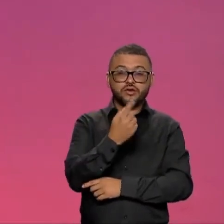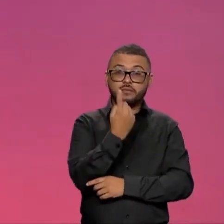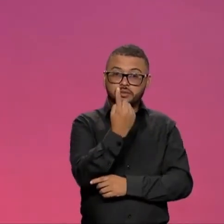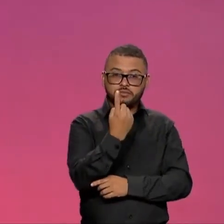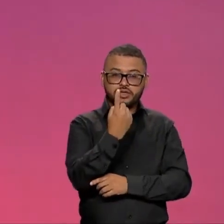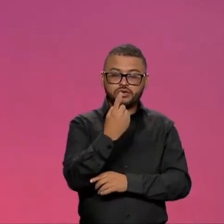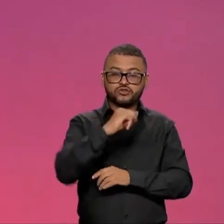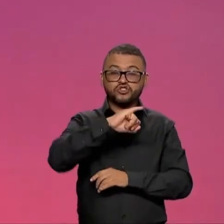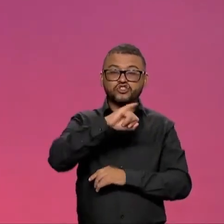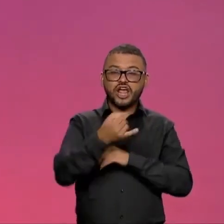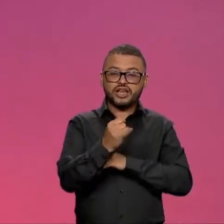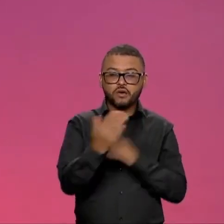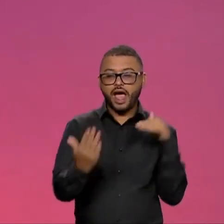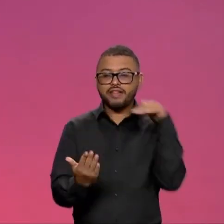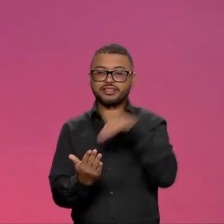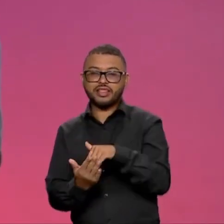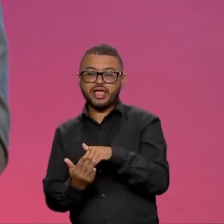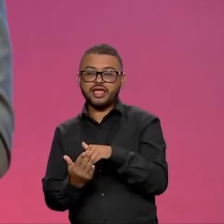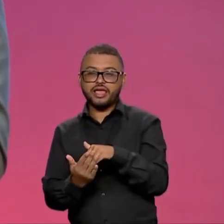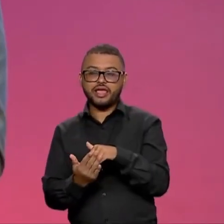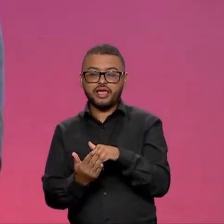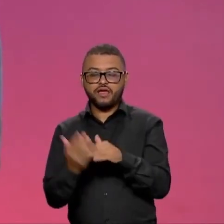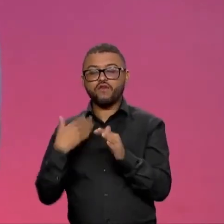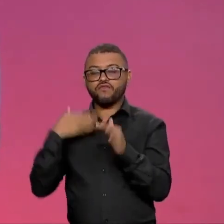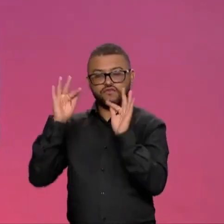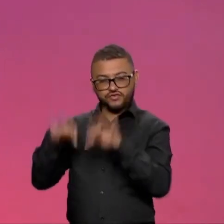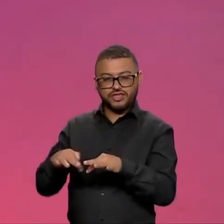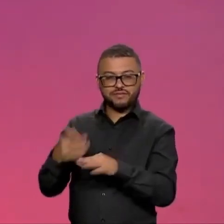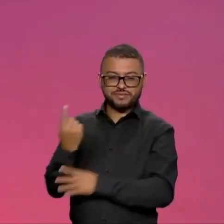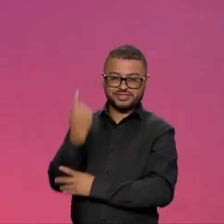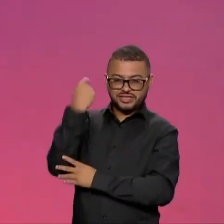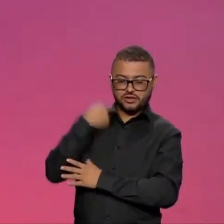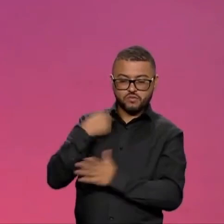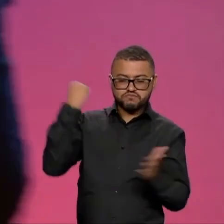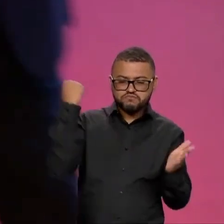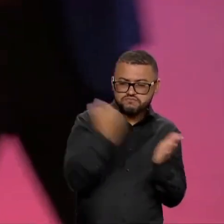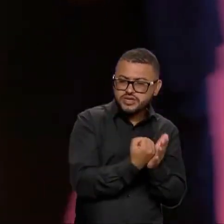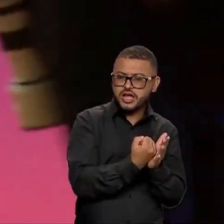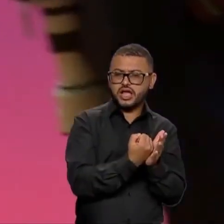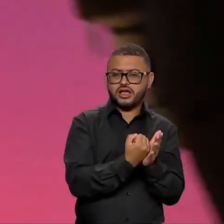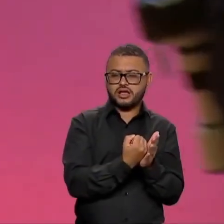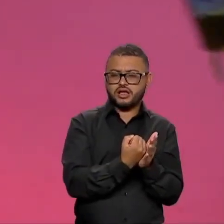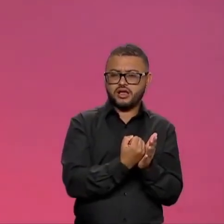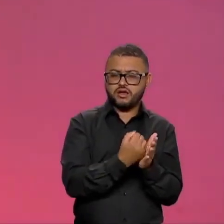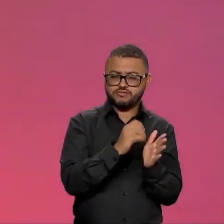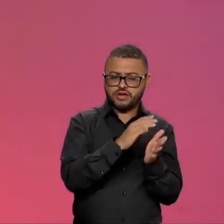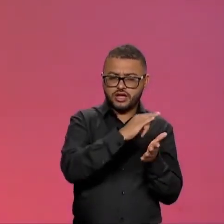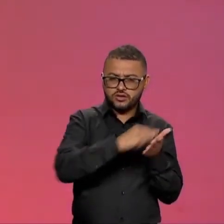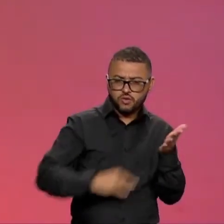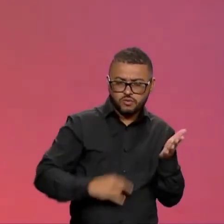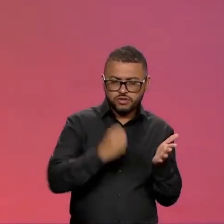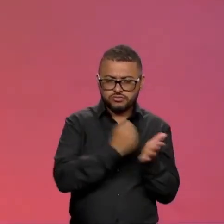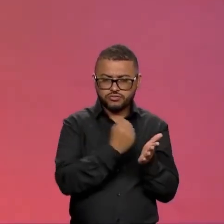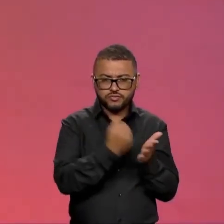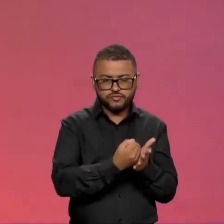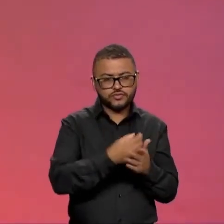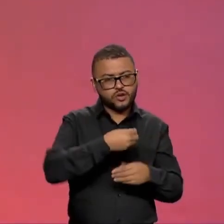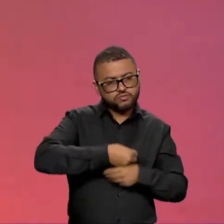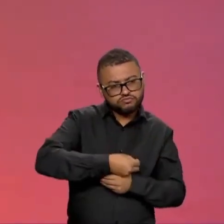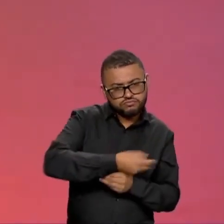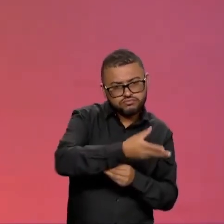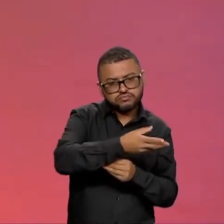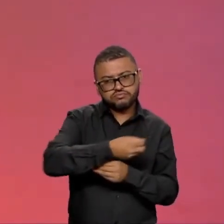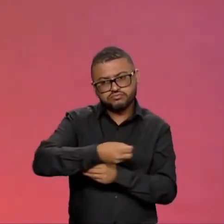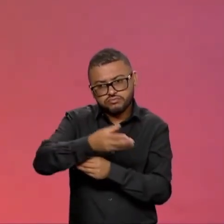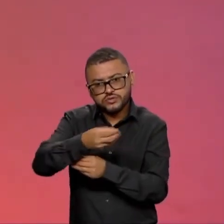de janeiro de 2003 até terminar o meu mandato. Registrar. E mandei distribuir